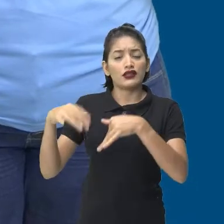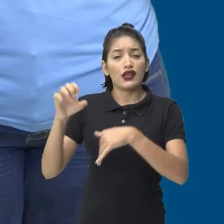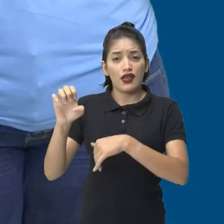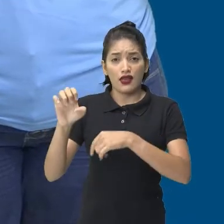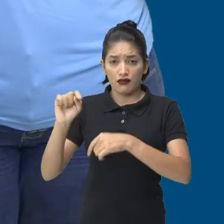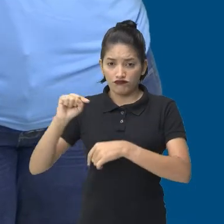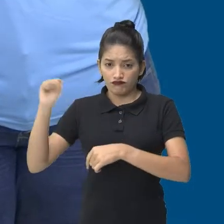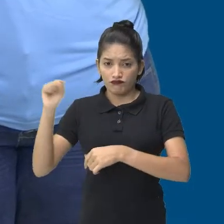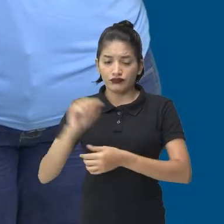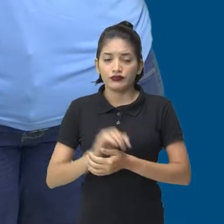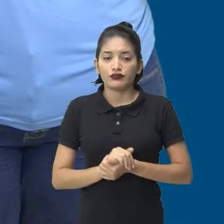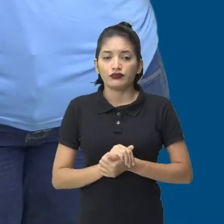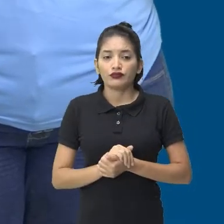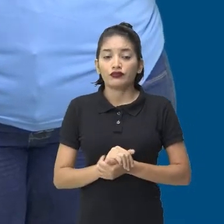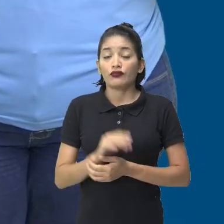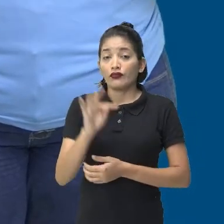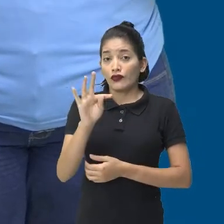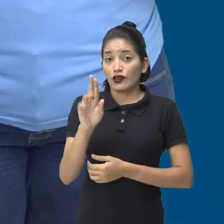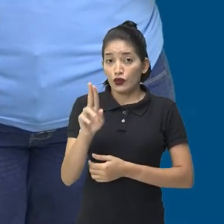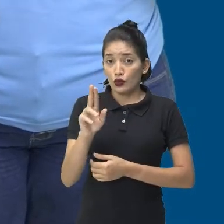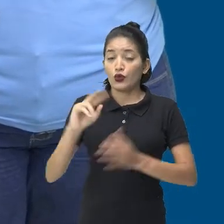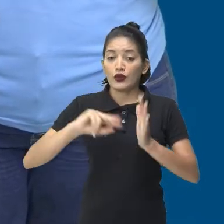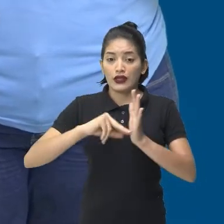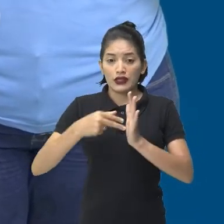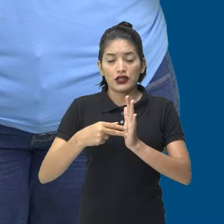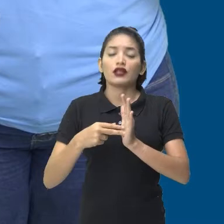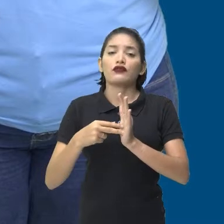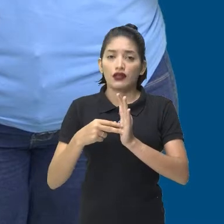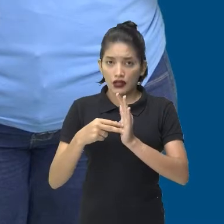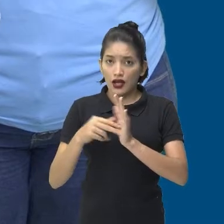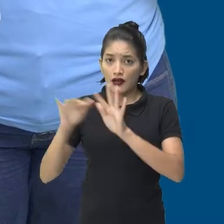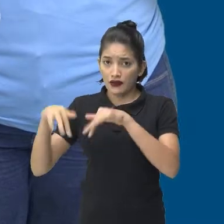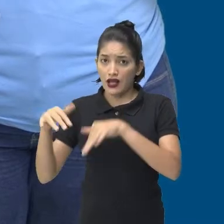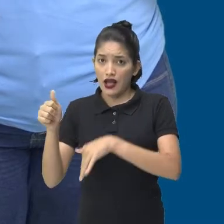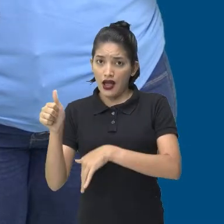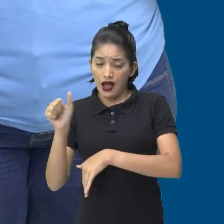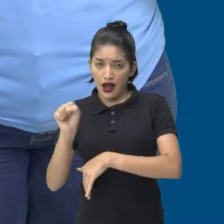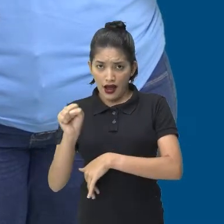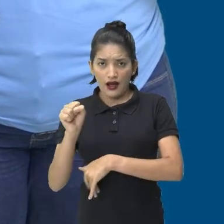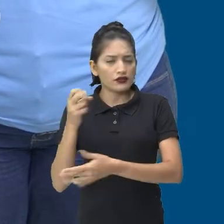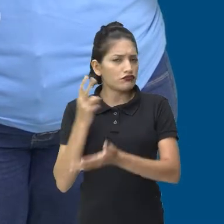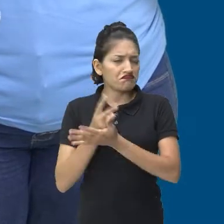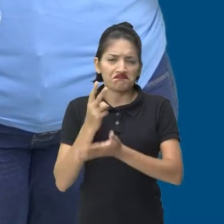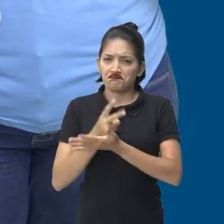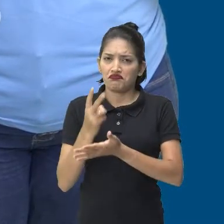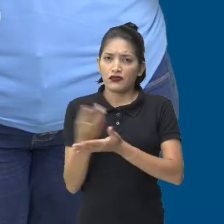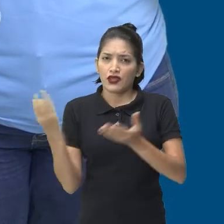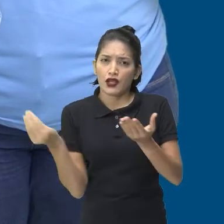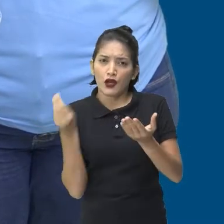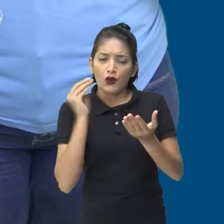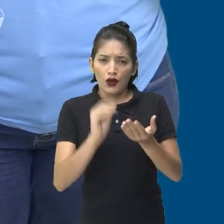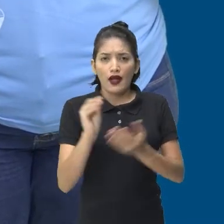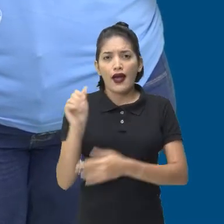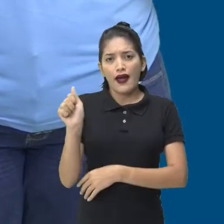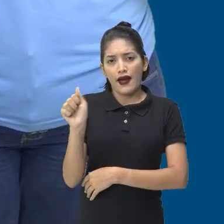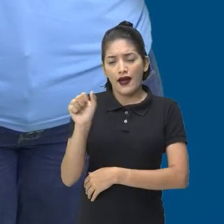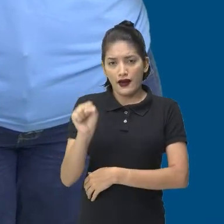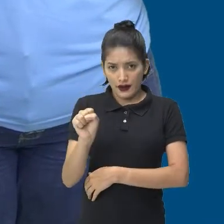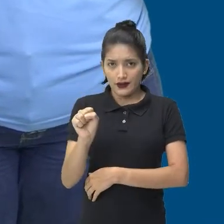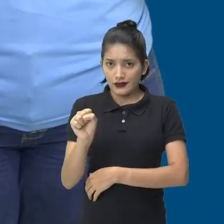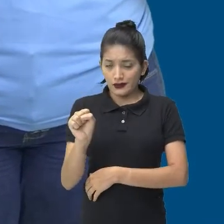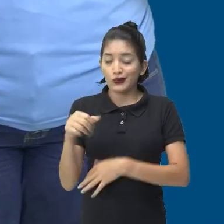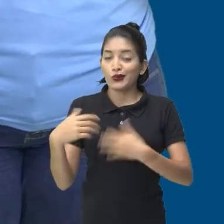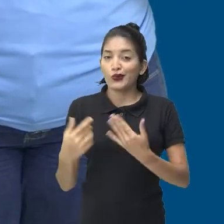e. Tu significa tu, terminação as. Sempre iremos acrescentar essa terminação